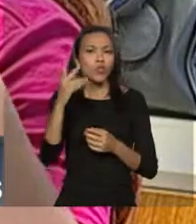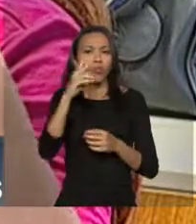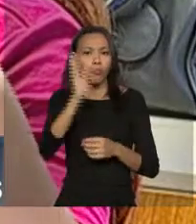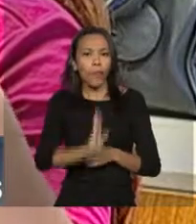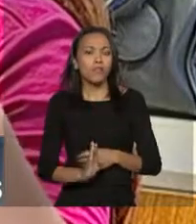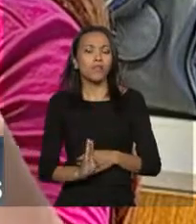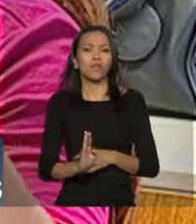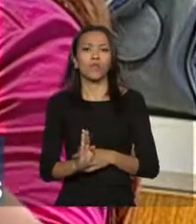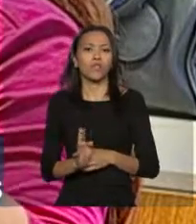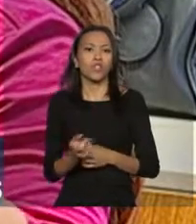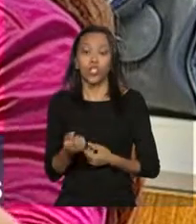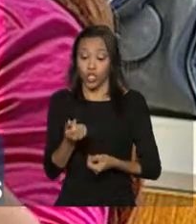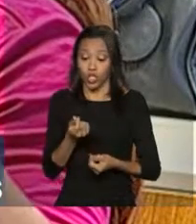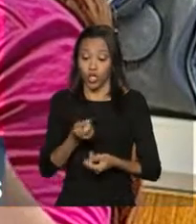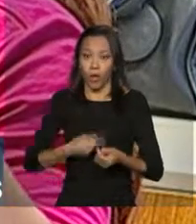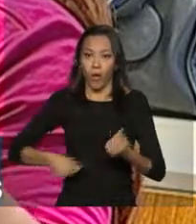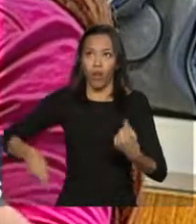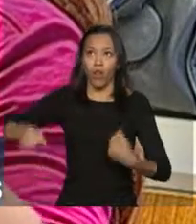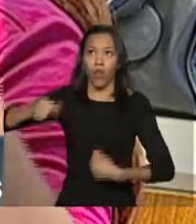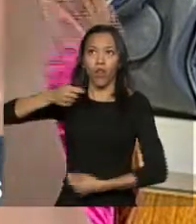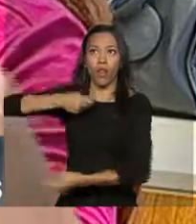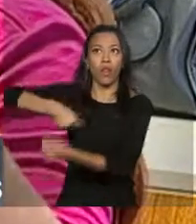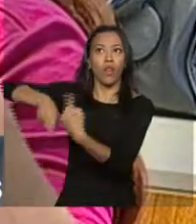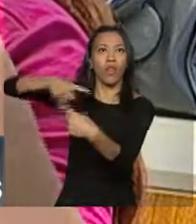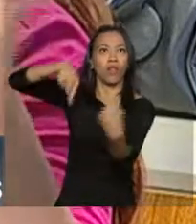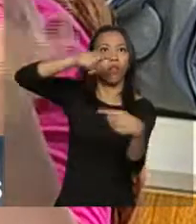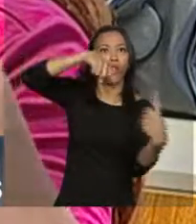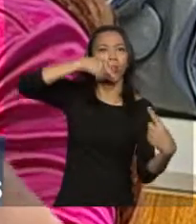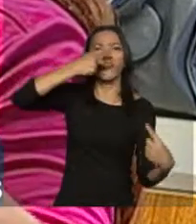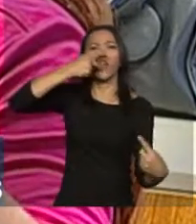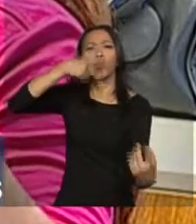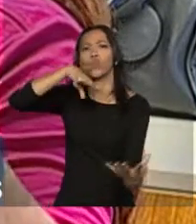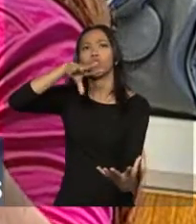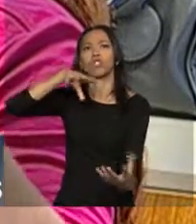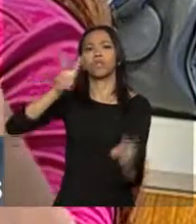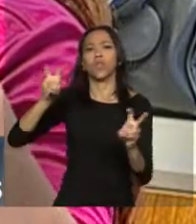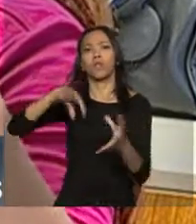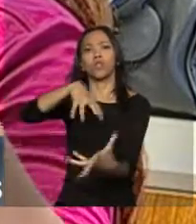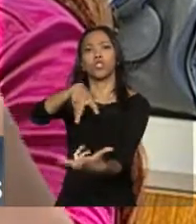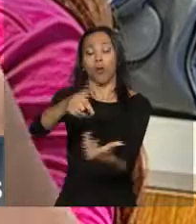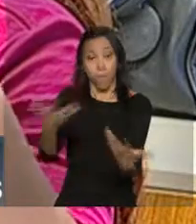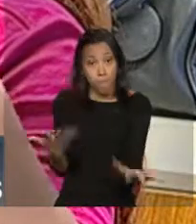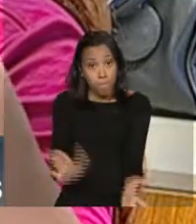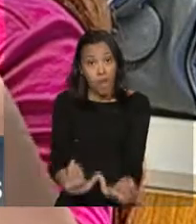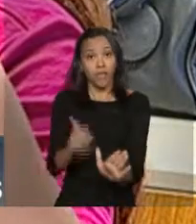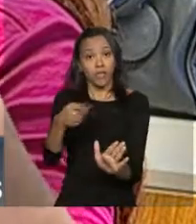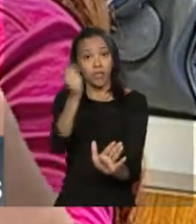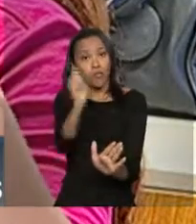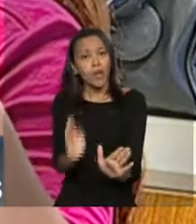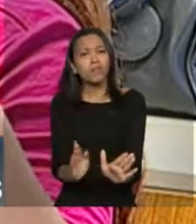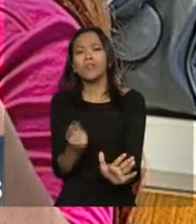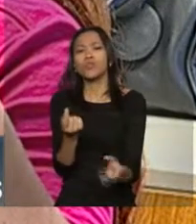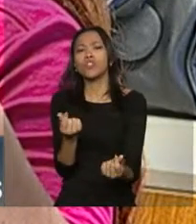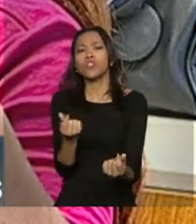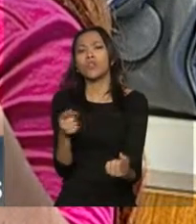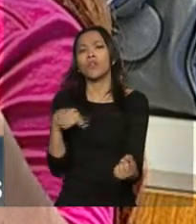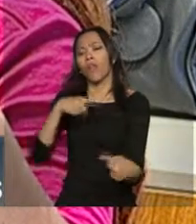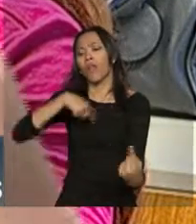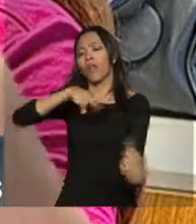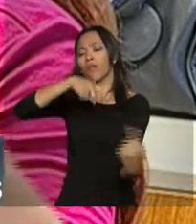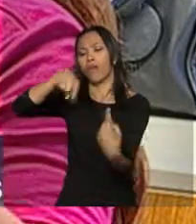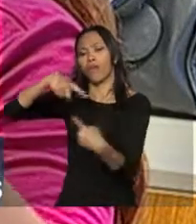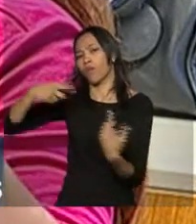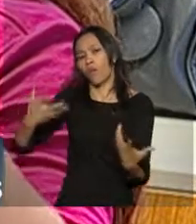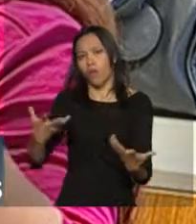Brasil de dinheiro se movimenta, porque a gente falou muito de a nível mundial. Você aqui no Brasil tem ideia de quanto que isso movimenta o